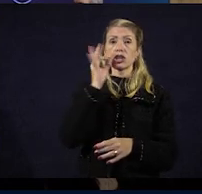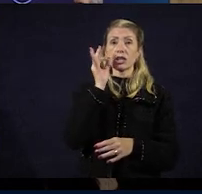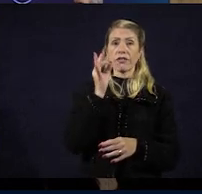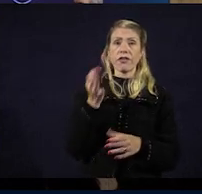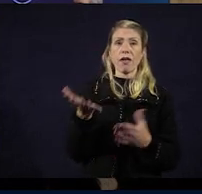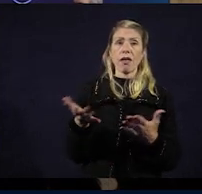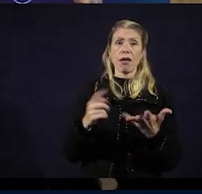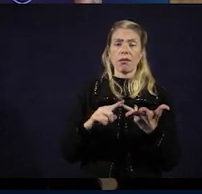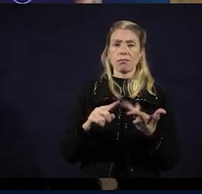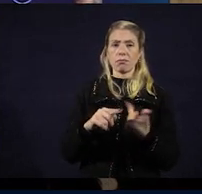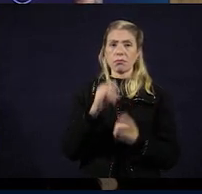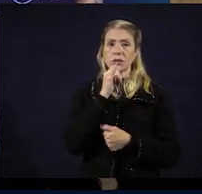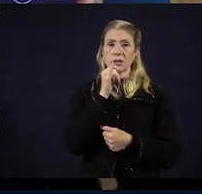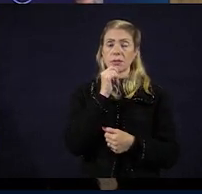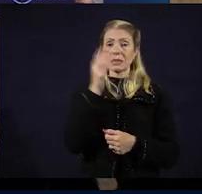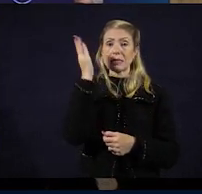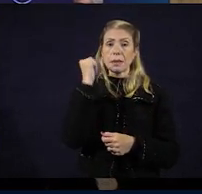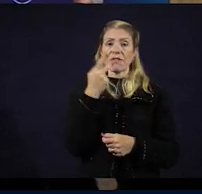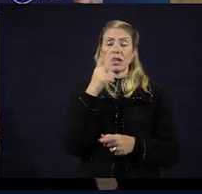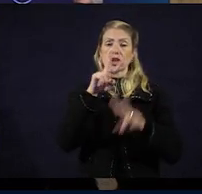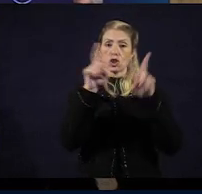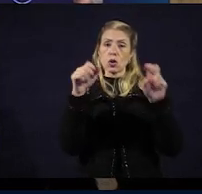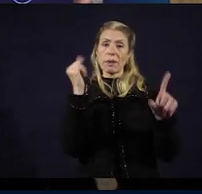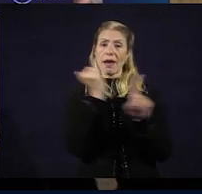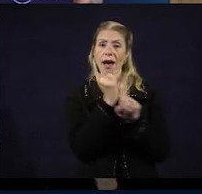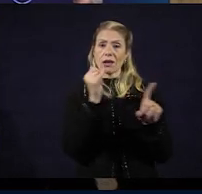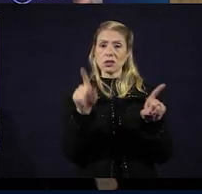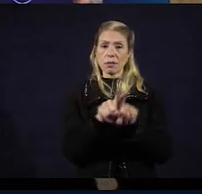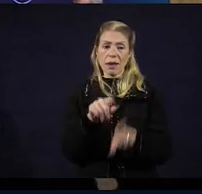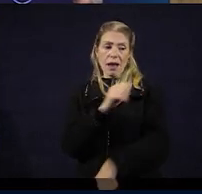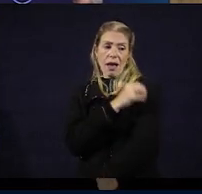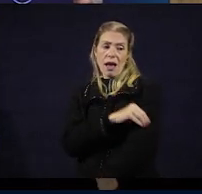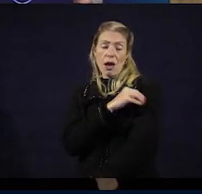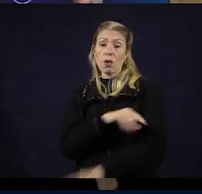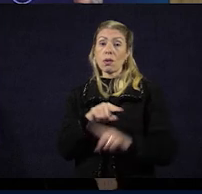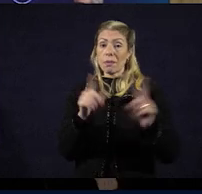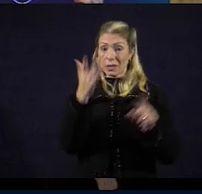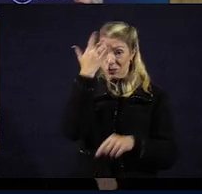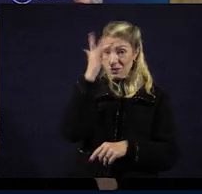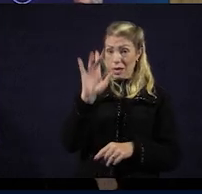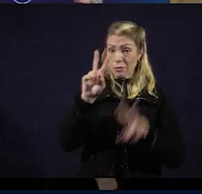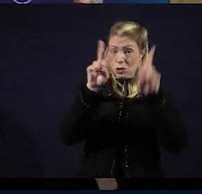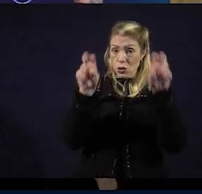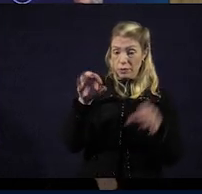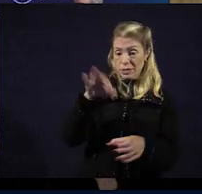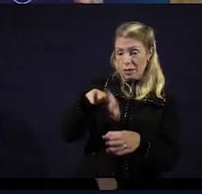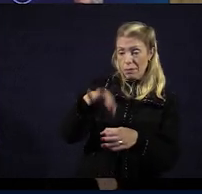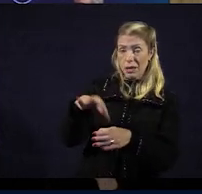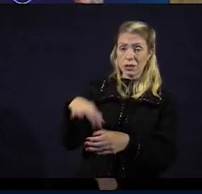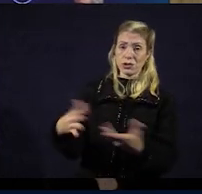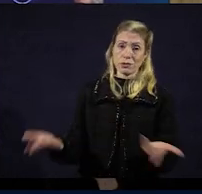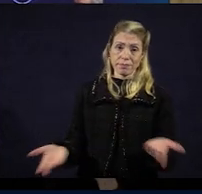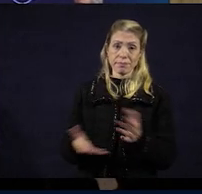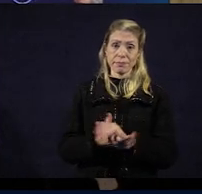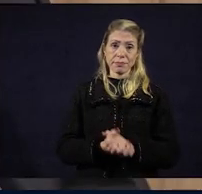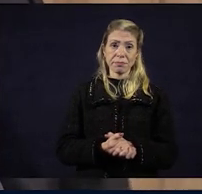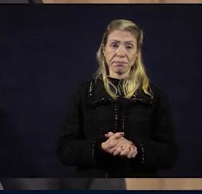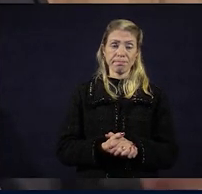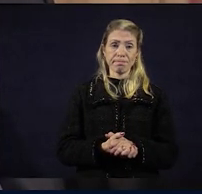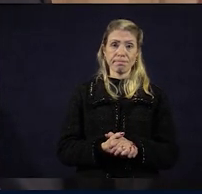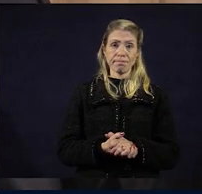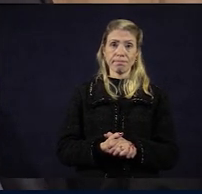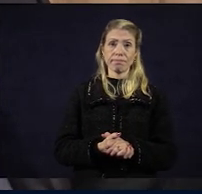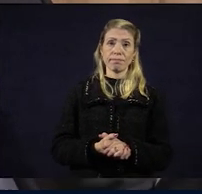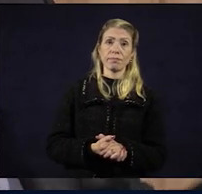fala de Aço fala de etanol mas não sabe nada de semente e e Poxa